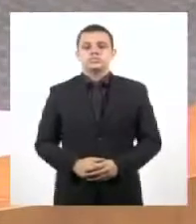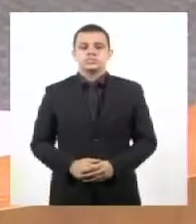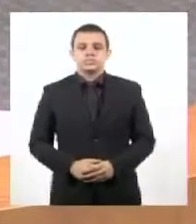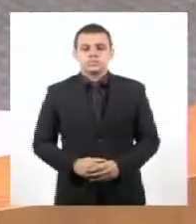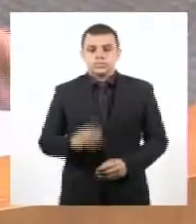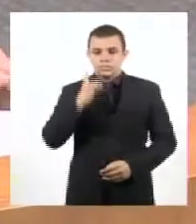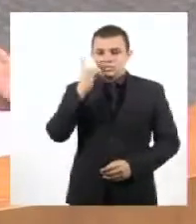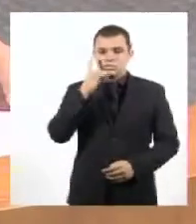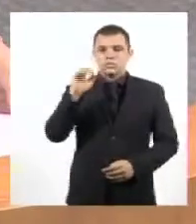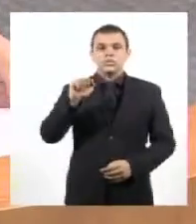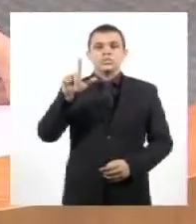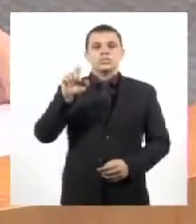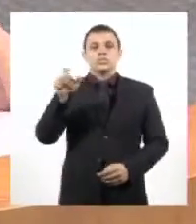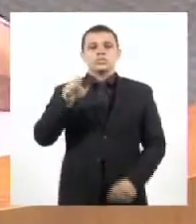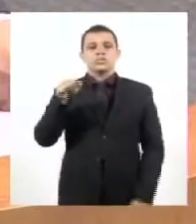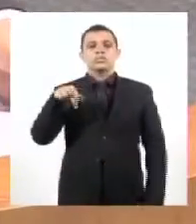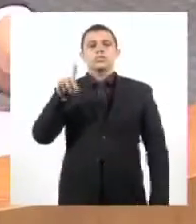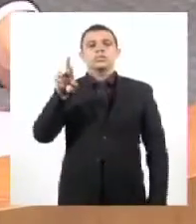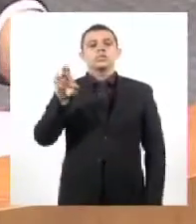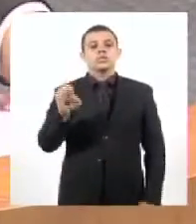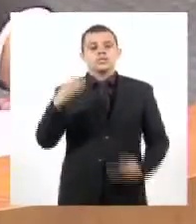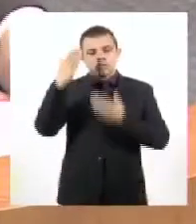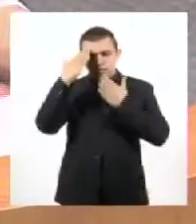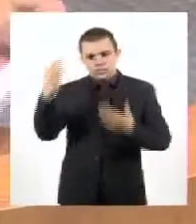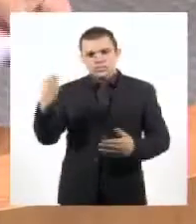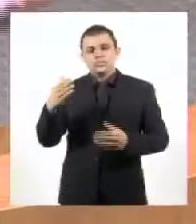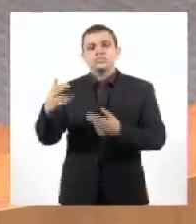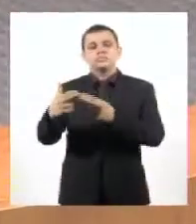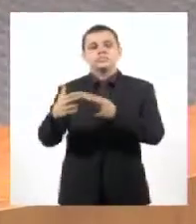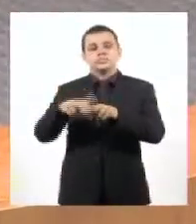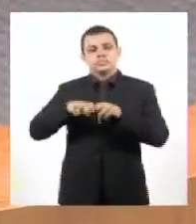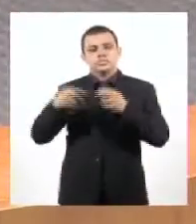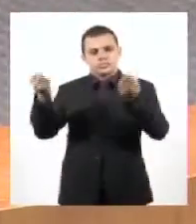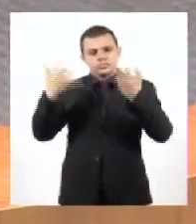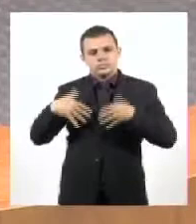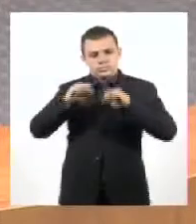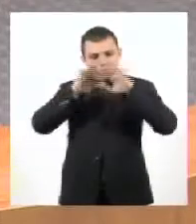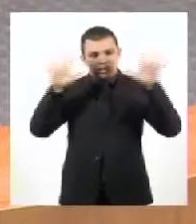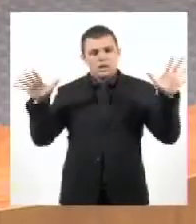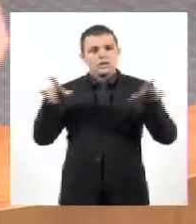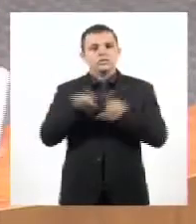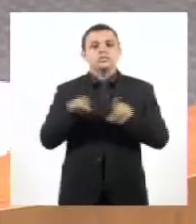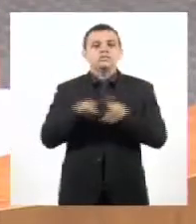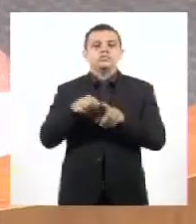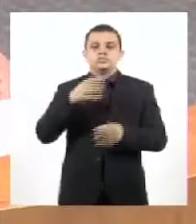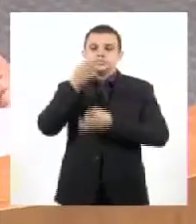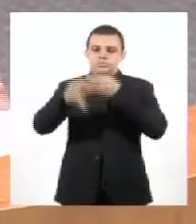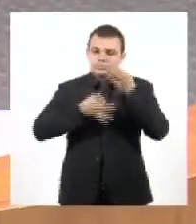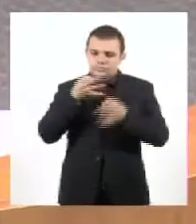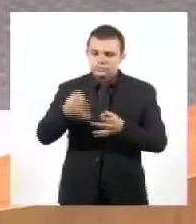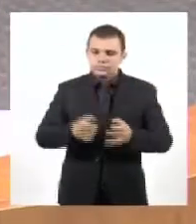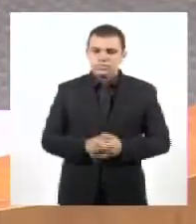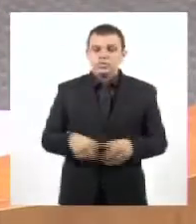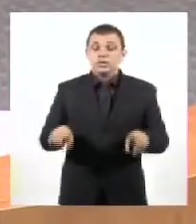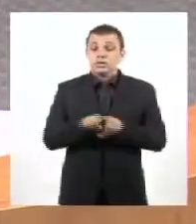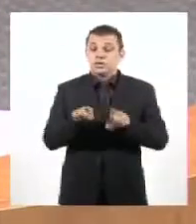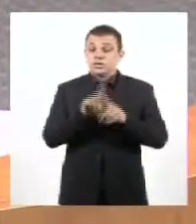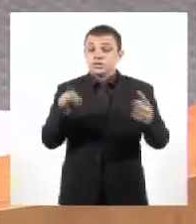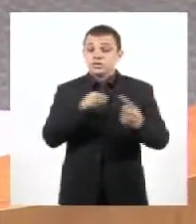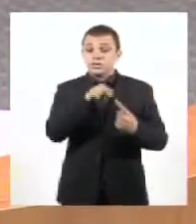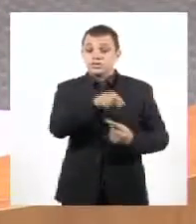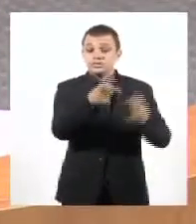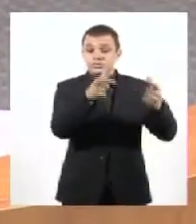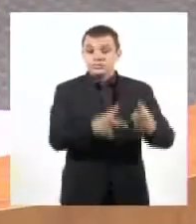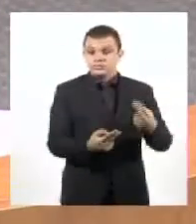Deputado Alexandre, muito obrigado pelos esclarecimentos. Muito obrigado pelas colocações. E, principalmente, com relação a Timon, eu já quero